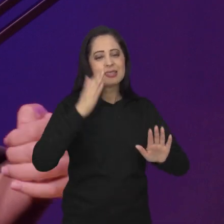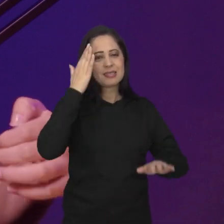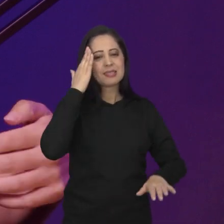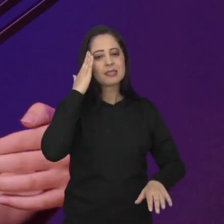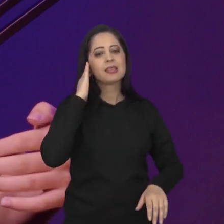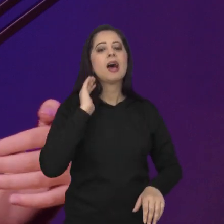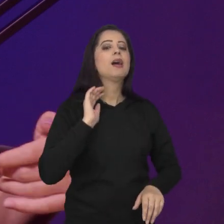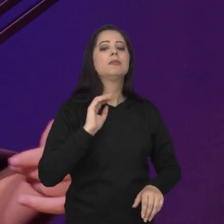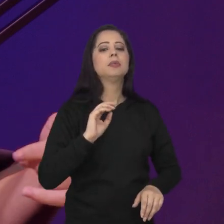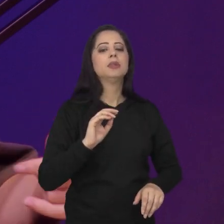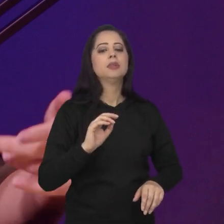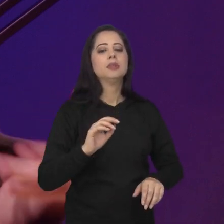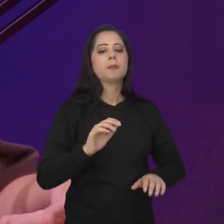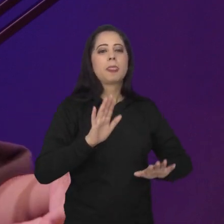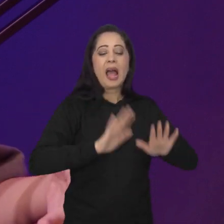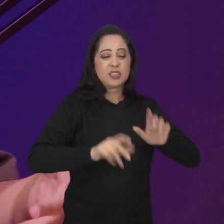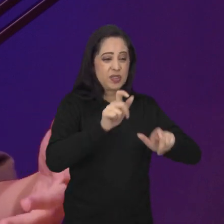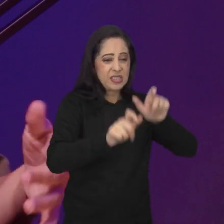antes de ter